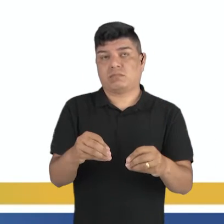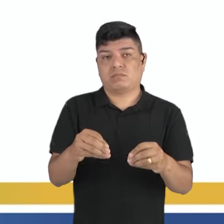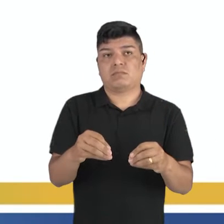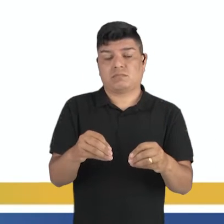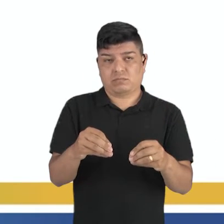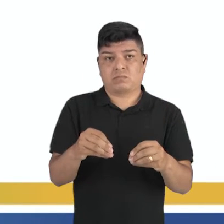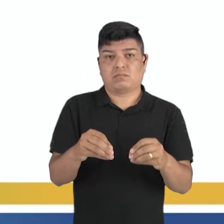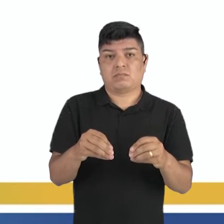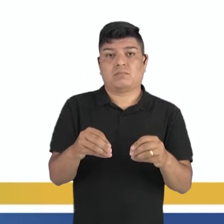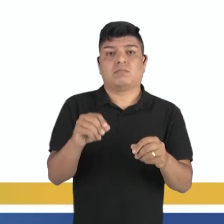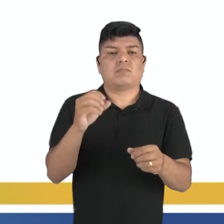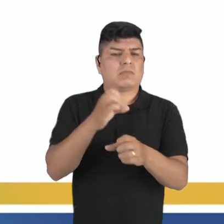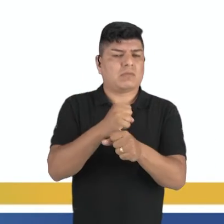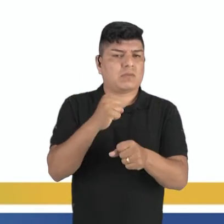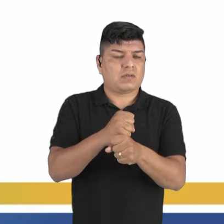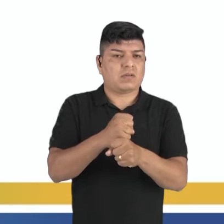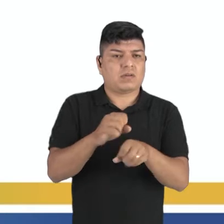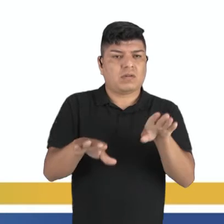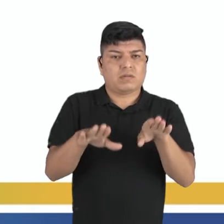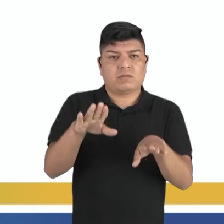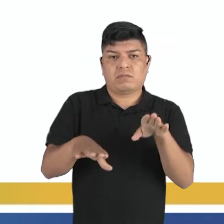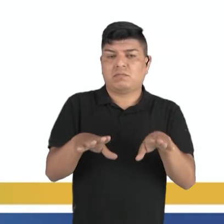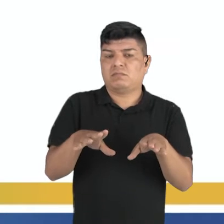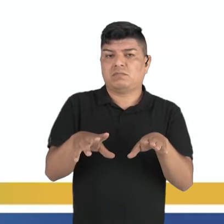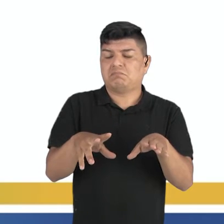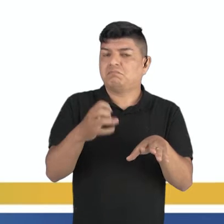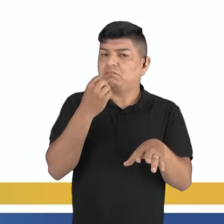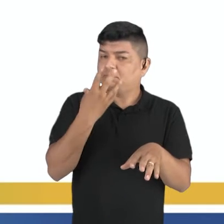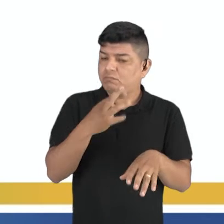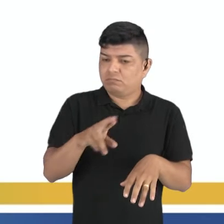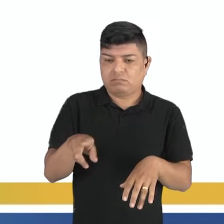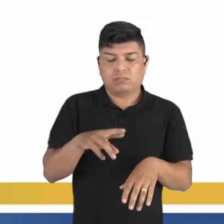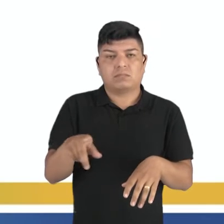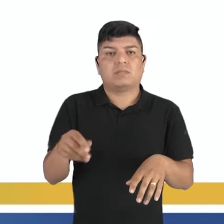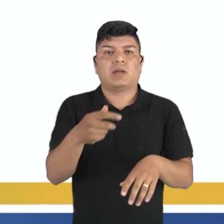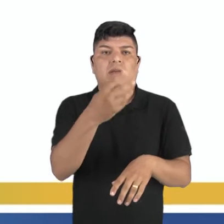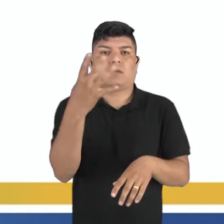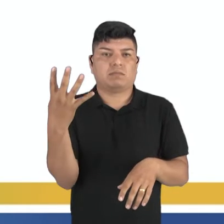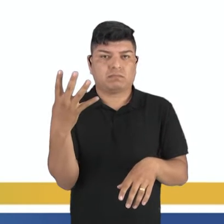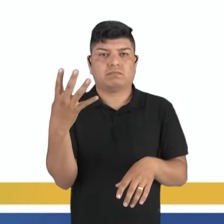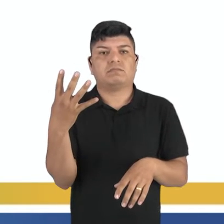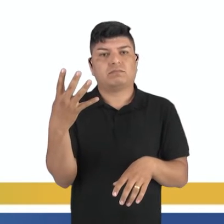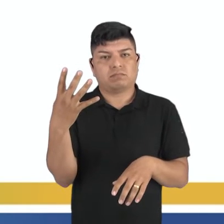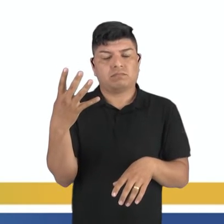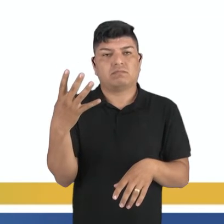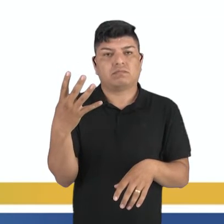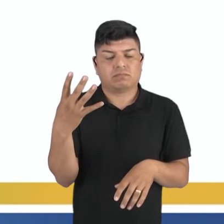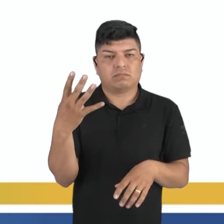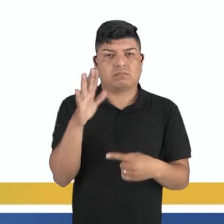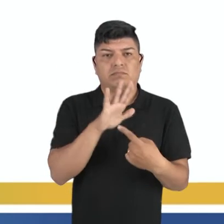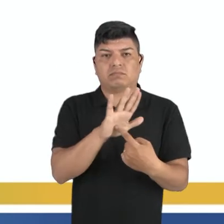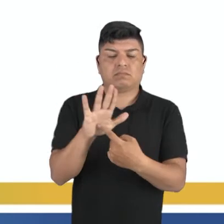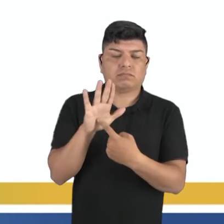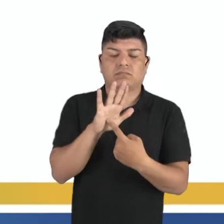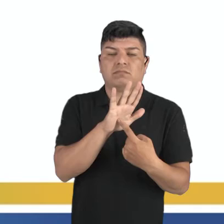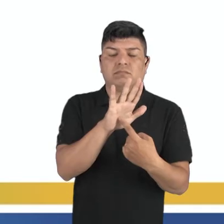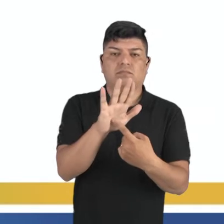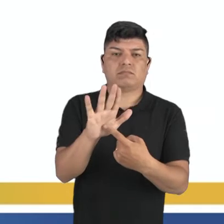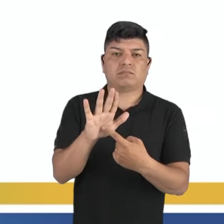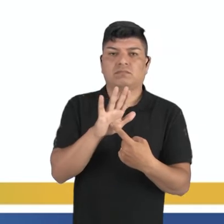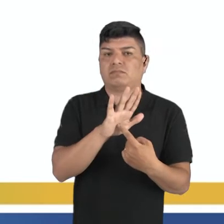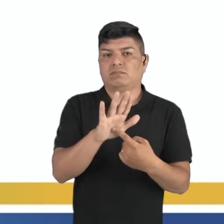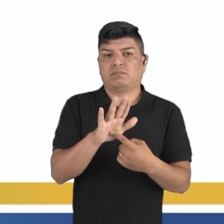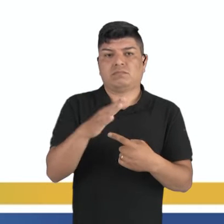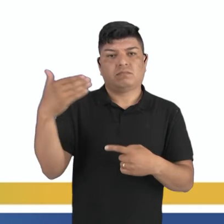essa média calculada geralmente não reflete bem, né, a quantidade aí que aparece,